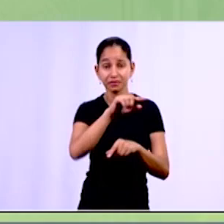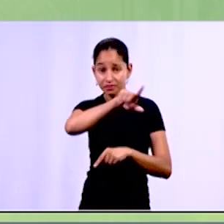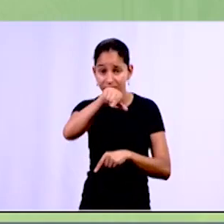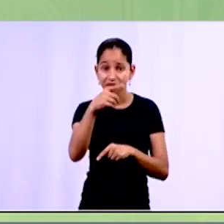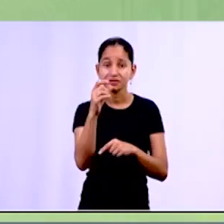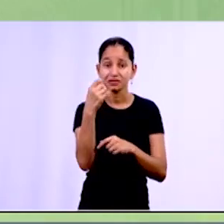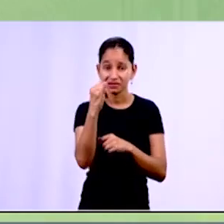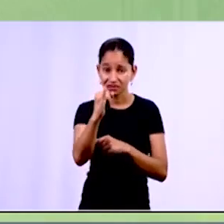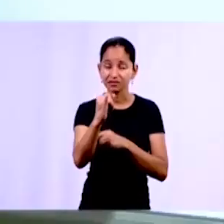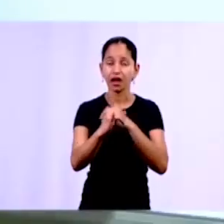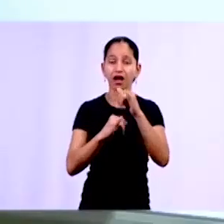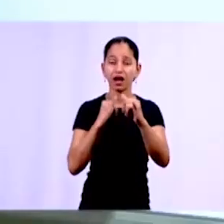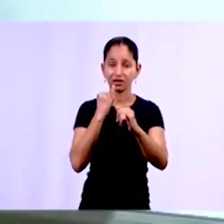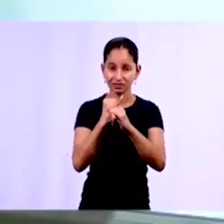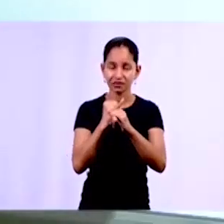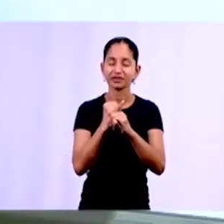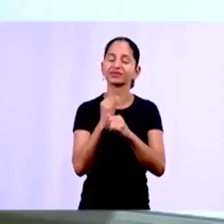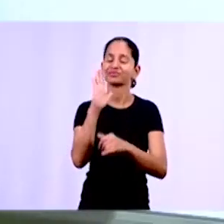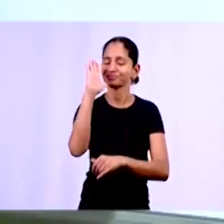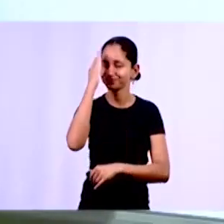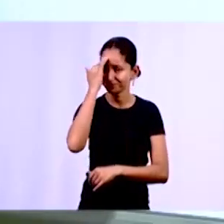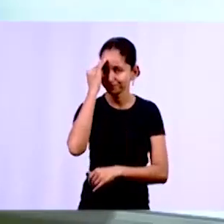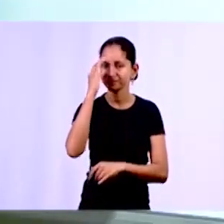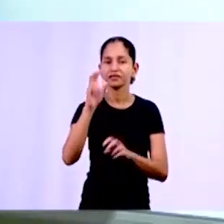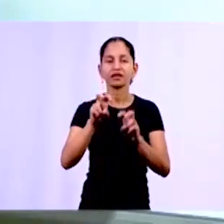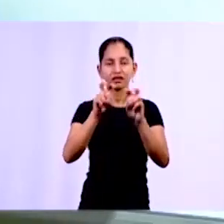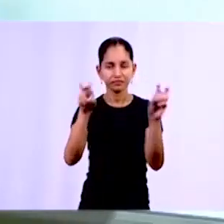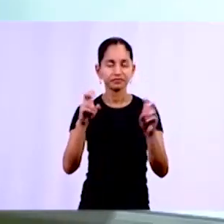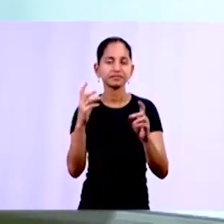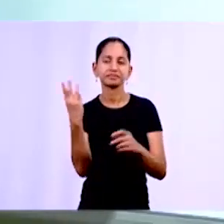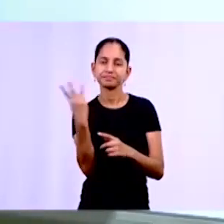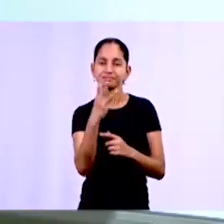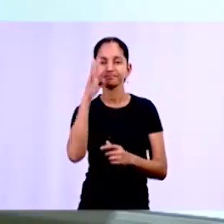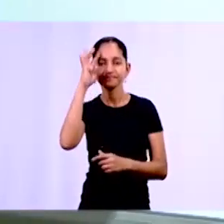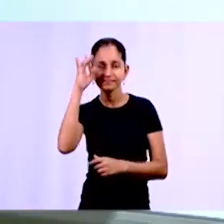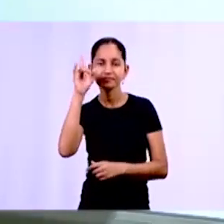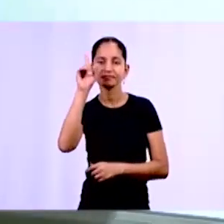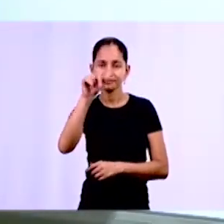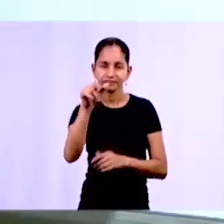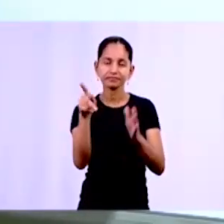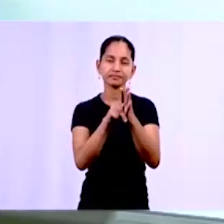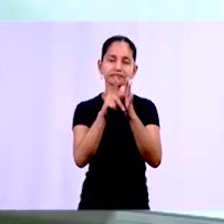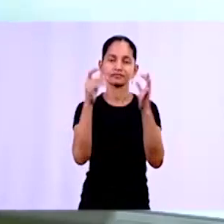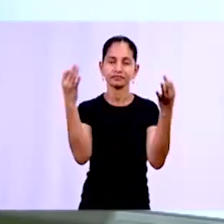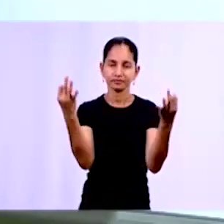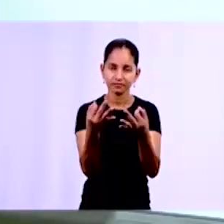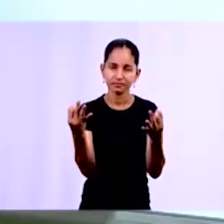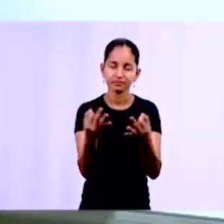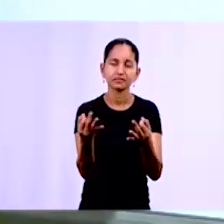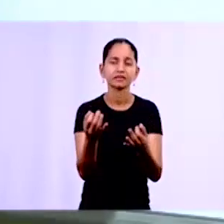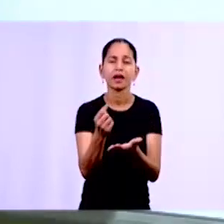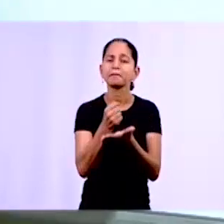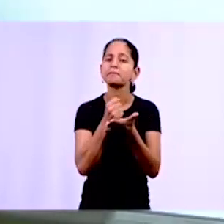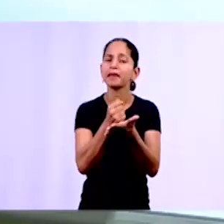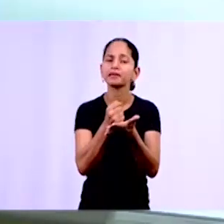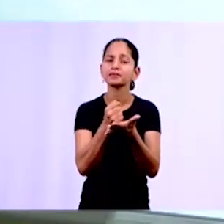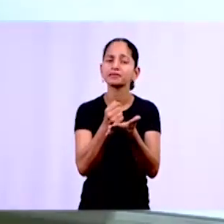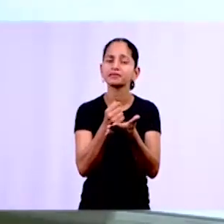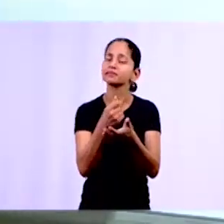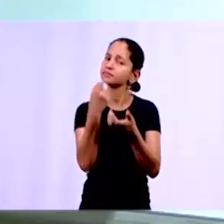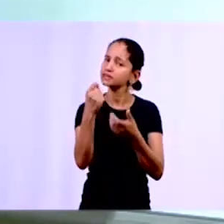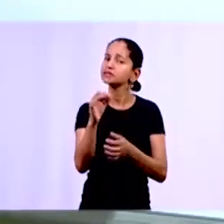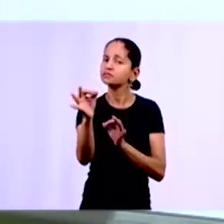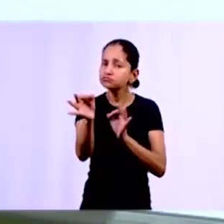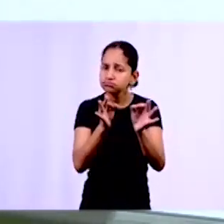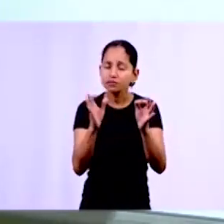computação, de informática, vocês viram que todo programa de computador tem essa filosofia, entrada, processamento e saída. É uma base bem interessante e